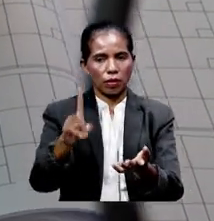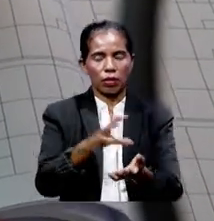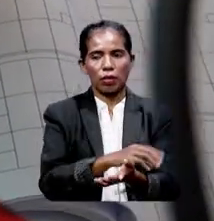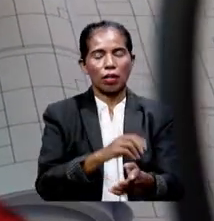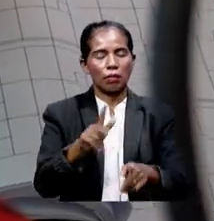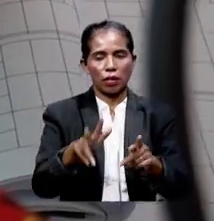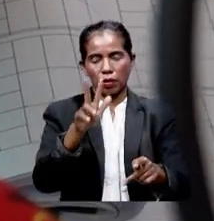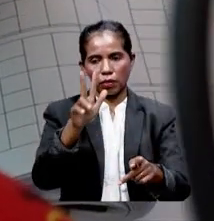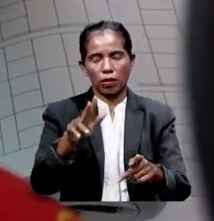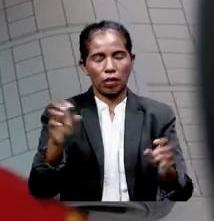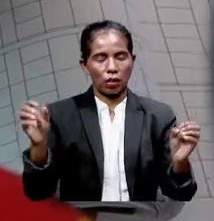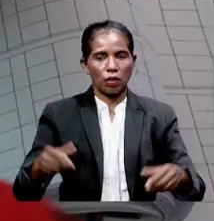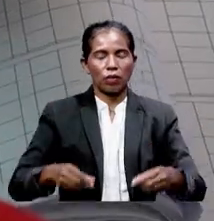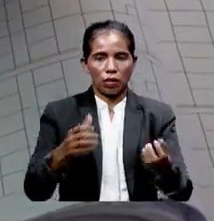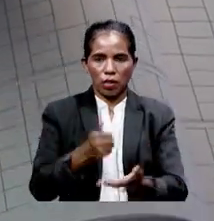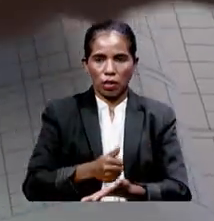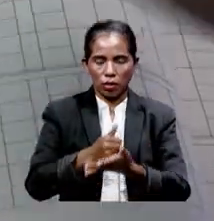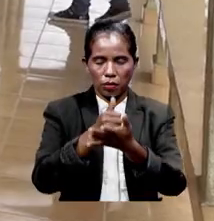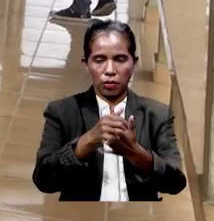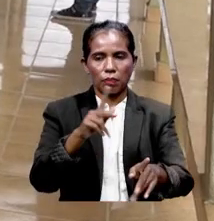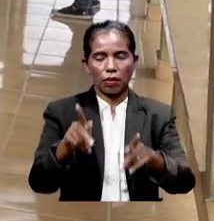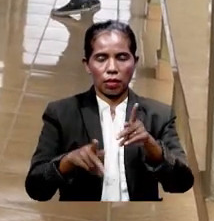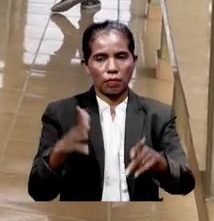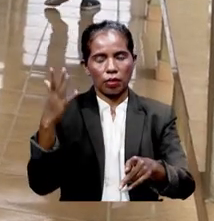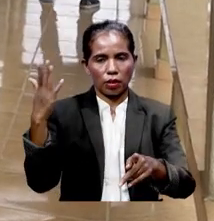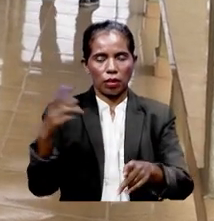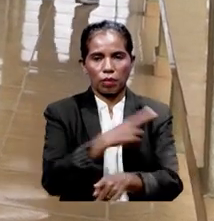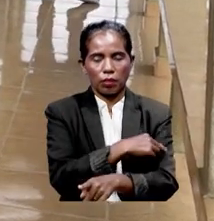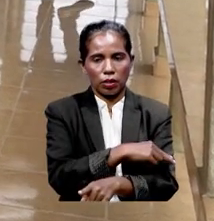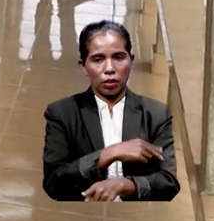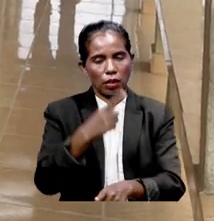na intolu ne la fo on atendimento ba comunidade ia posto refere